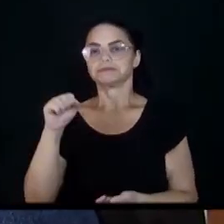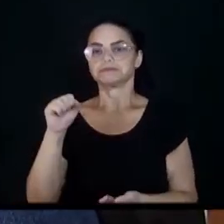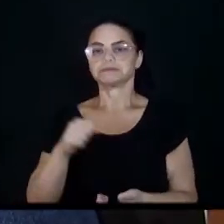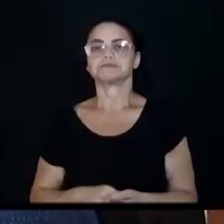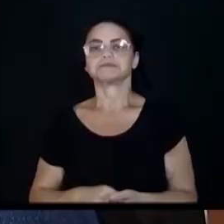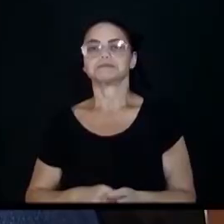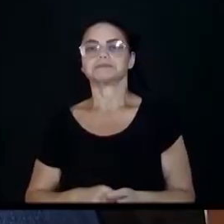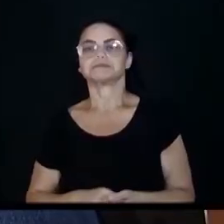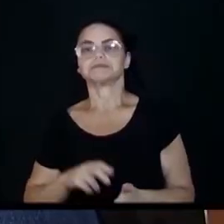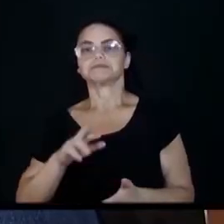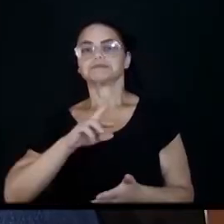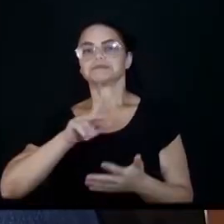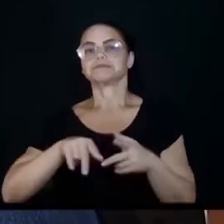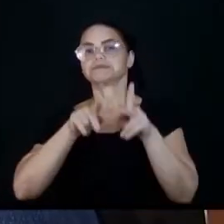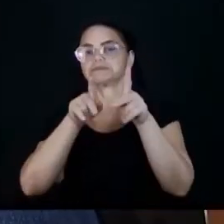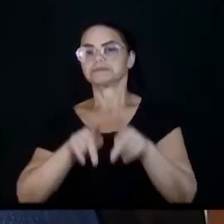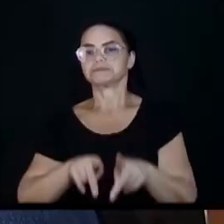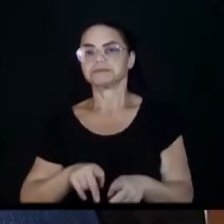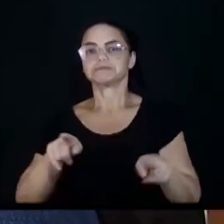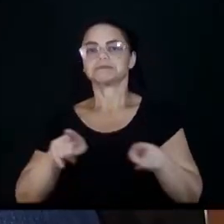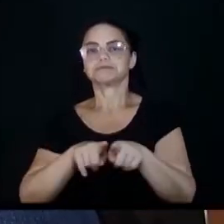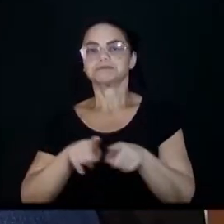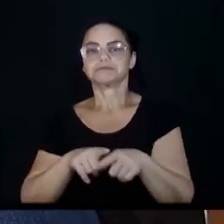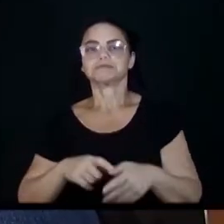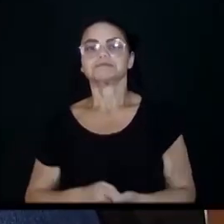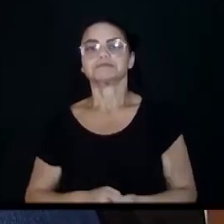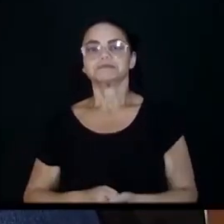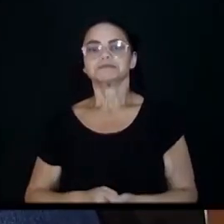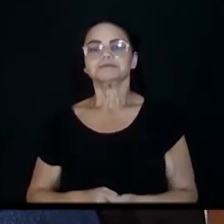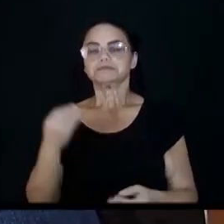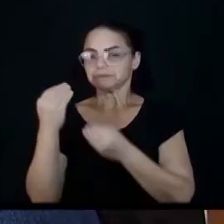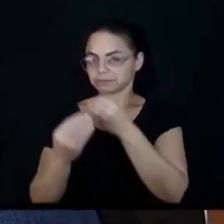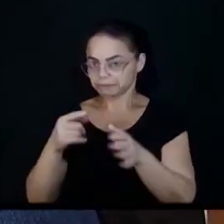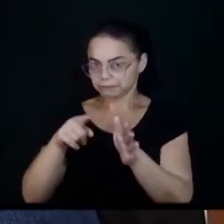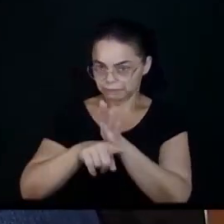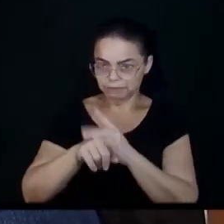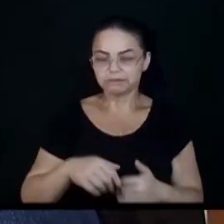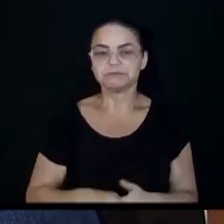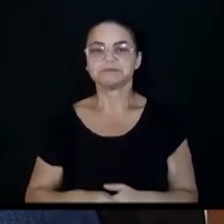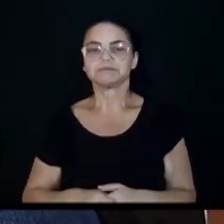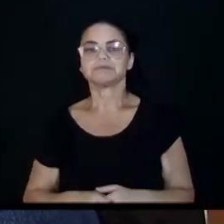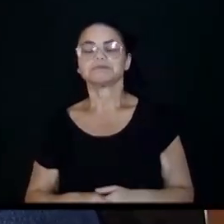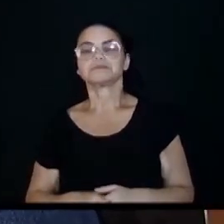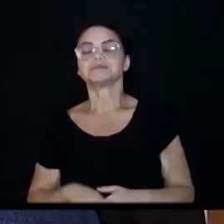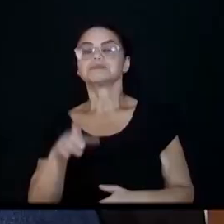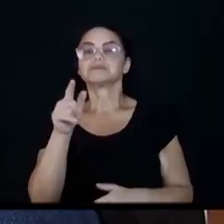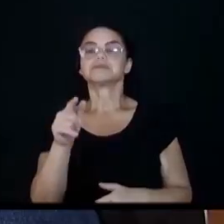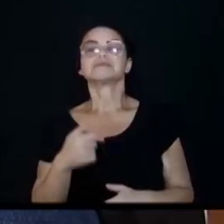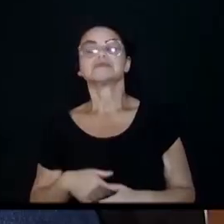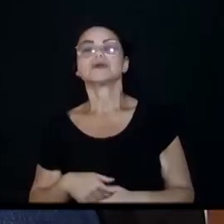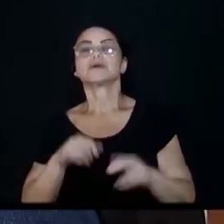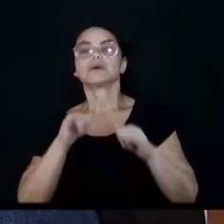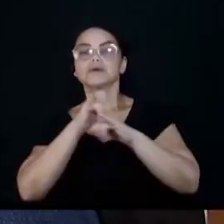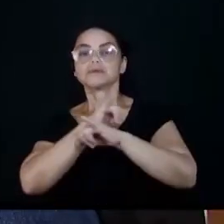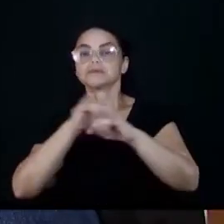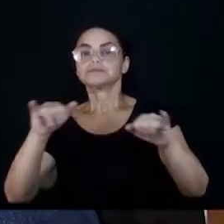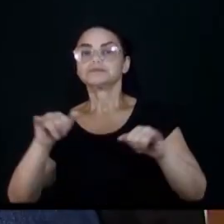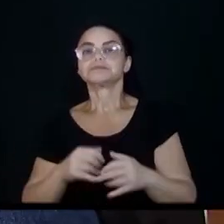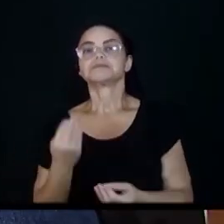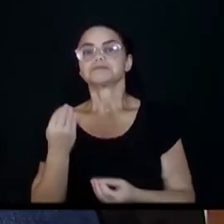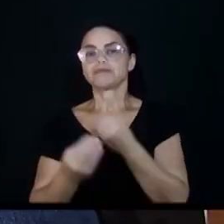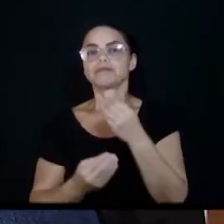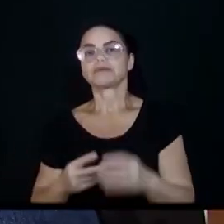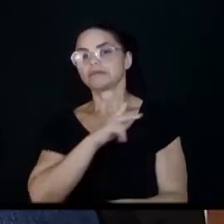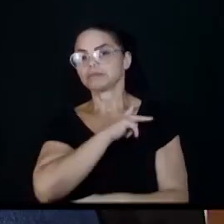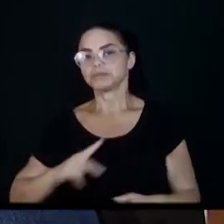são necessários. Bom, e qual que é a mensagem, então, né, que você passa como presidente